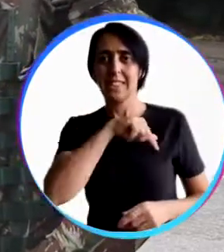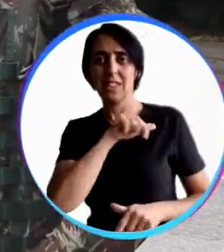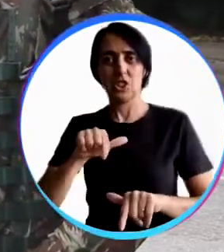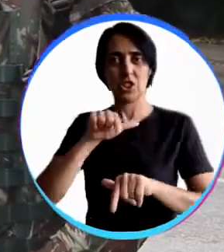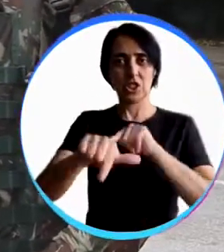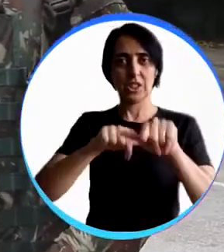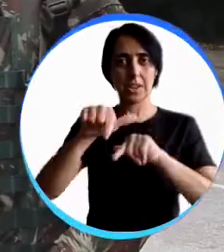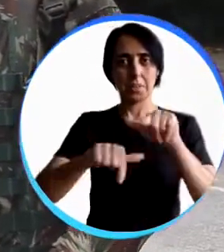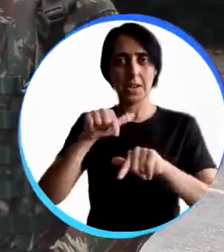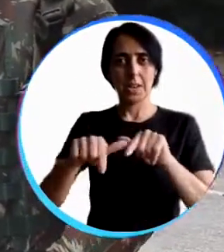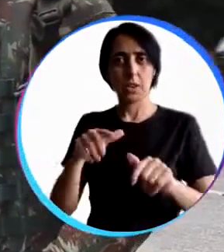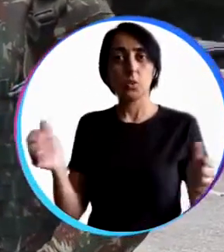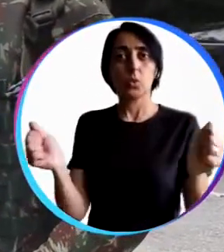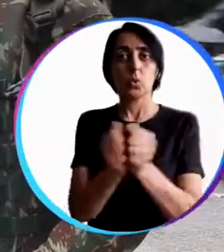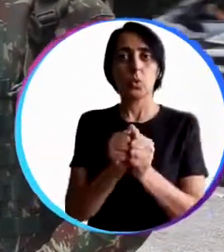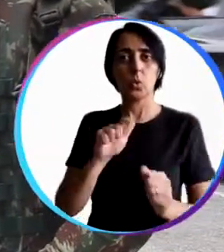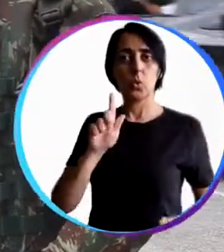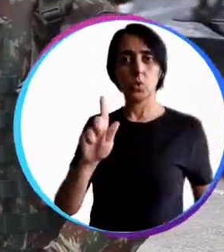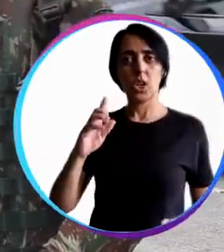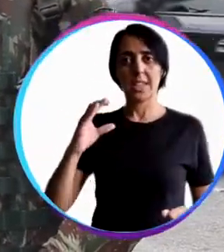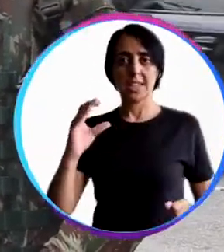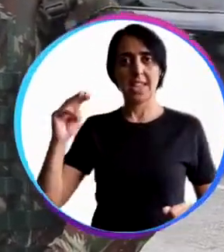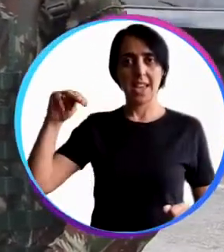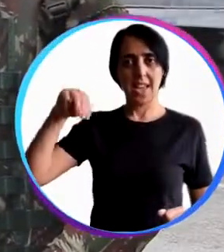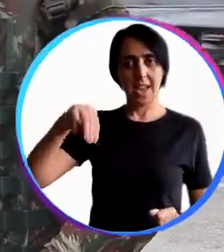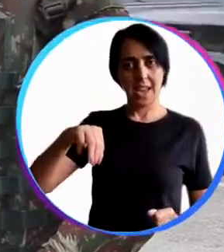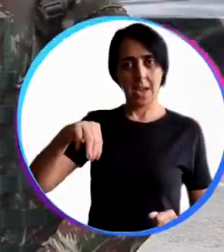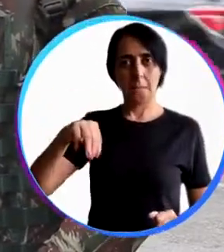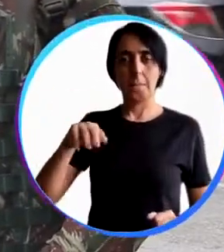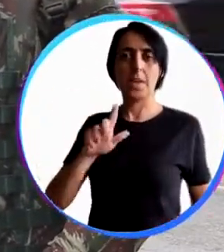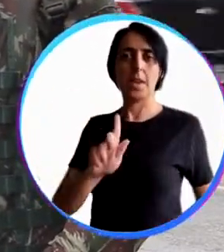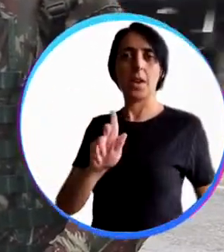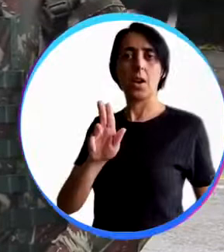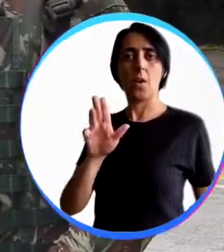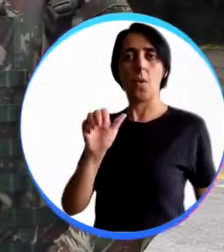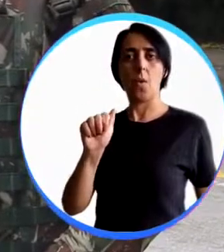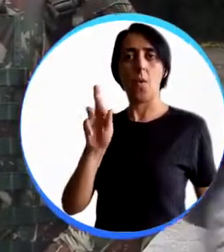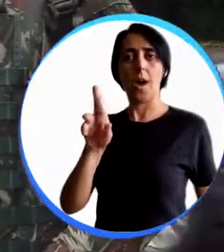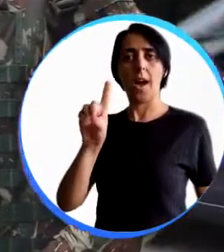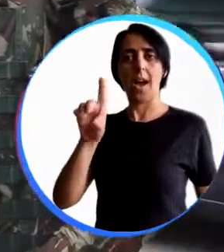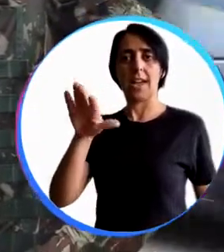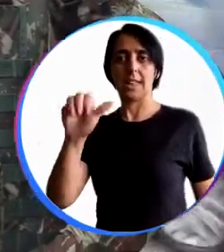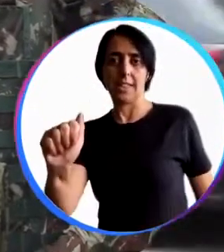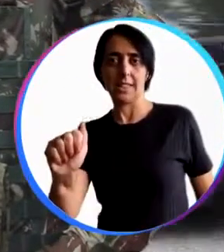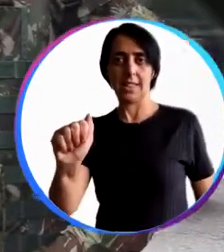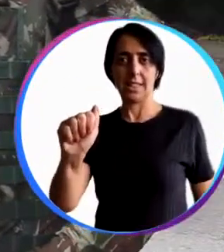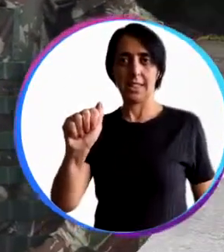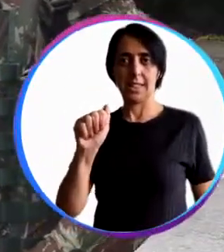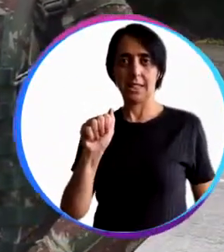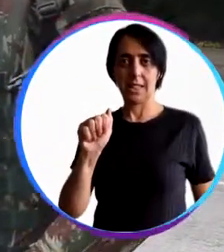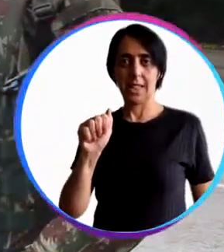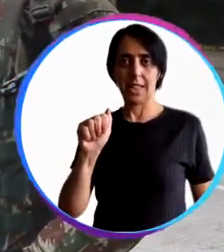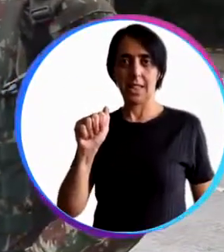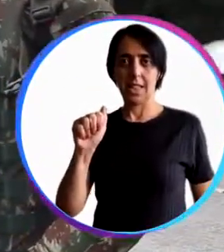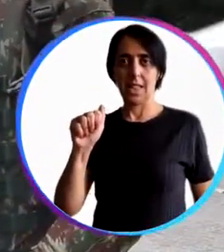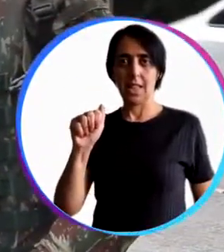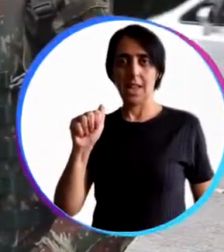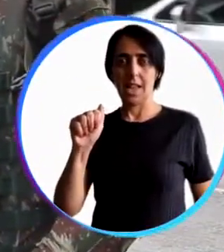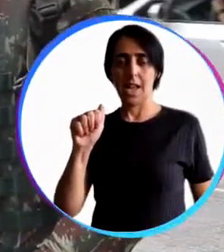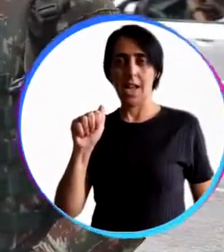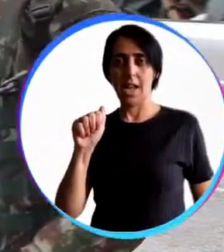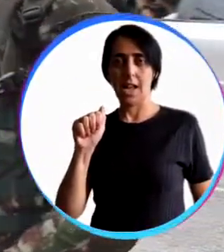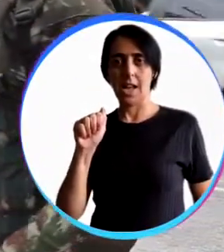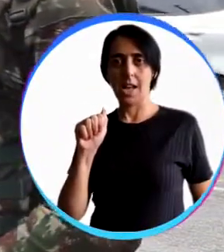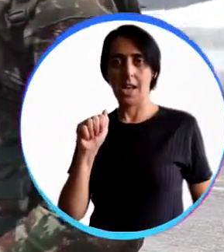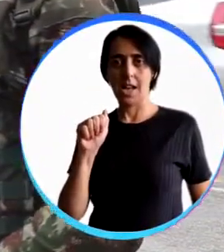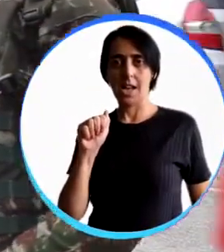trabalhando em conjunto com a GCM, principalmente aqui do município de Barueri, temos uma possível redução da criminalidade